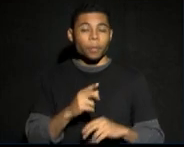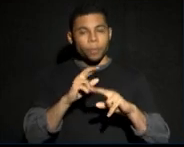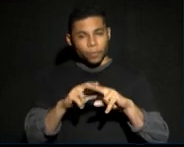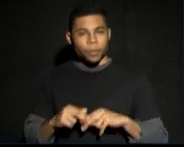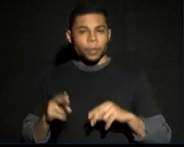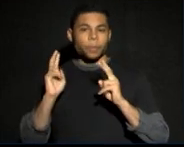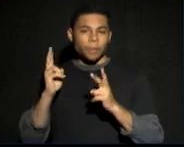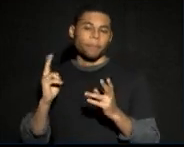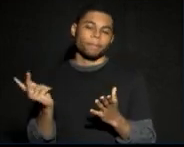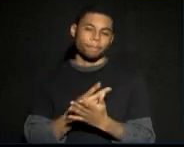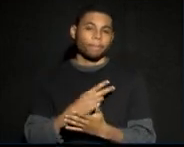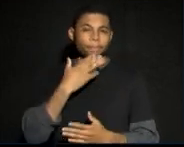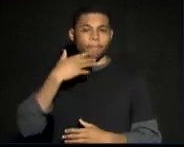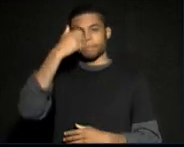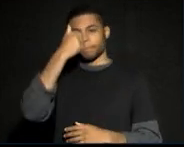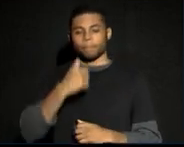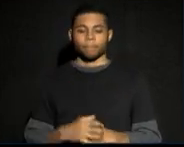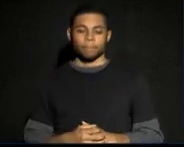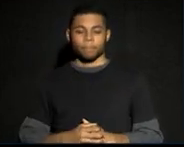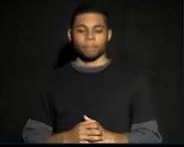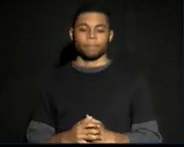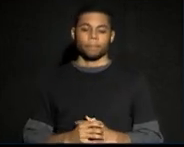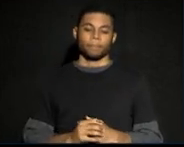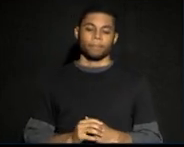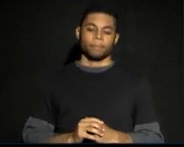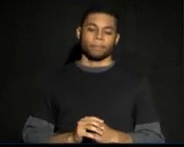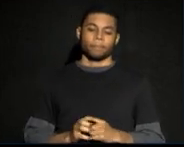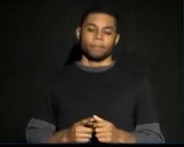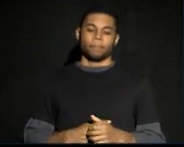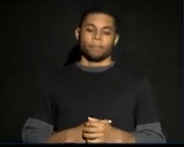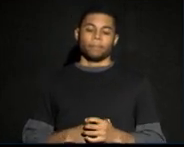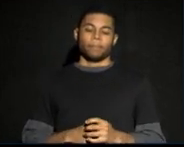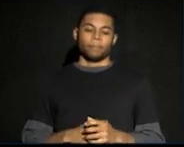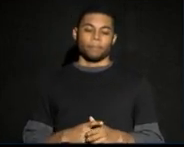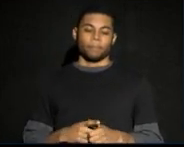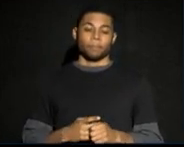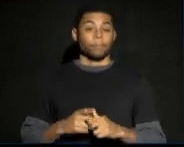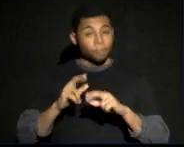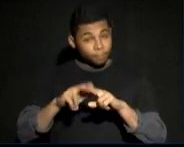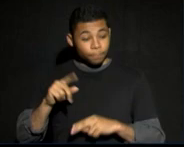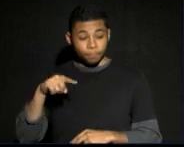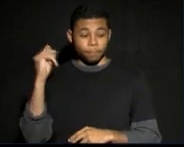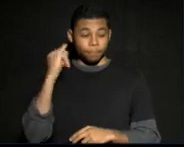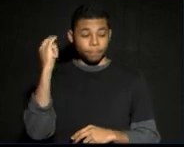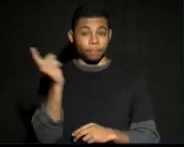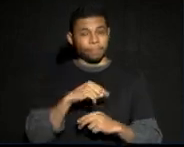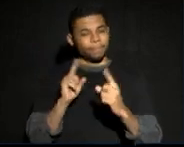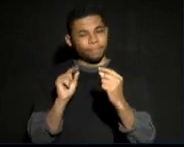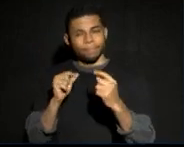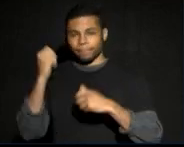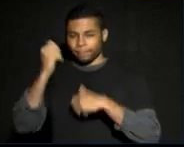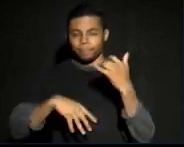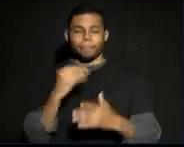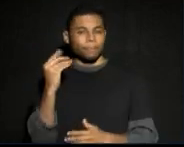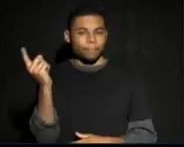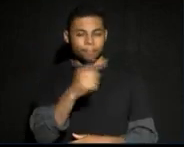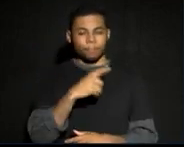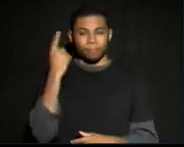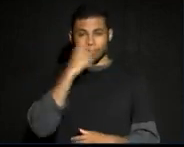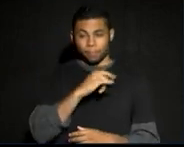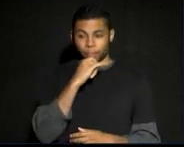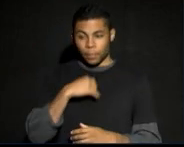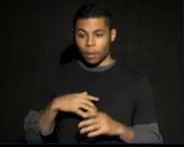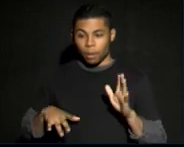nacional que a louca muito melhor na ponta do que o do que o do que os grandes concentrados então é muito importante que a gente debate aí só pra gente